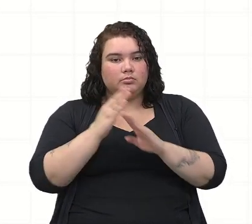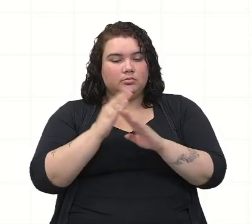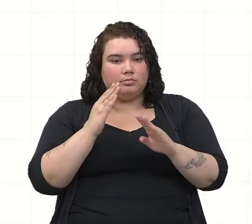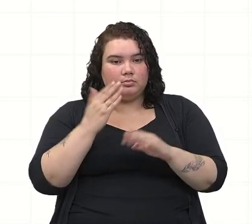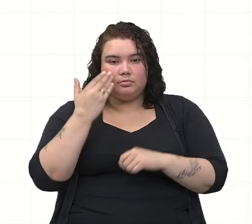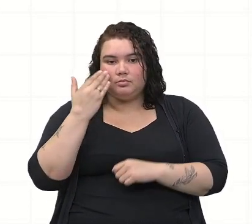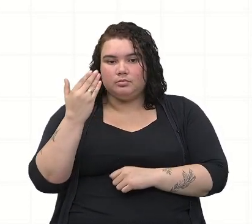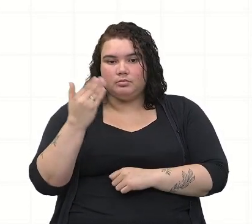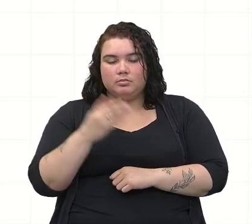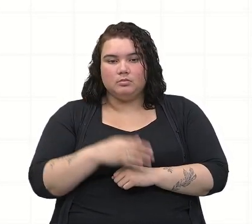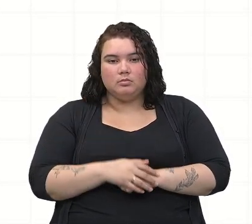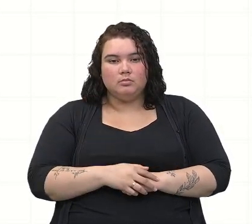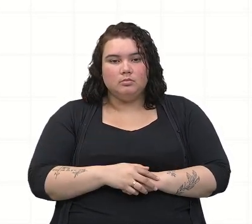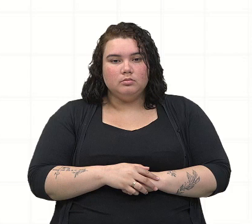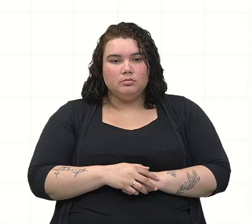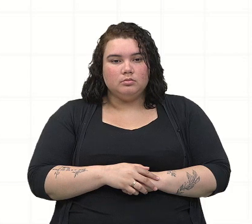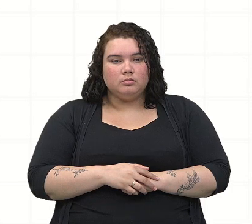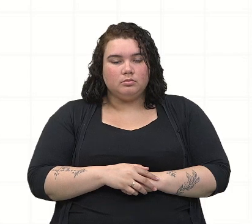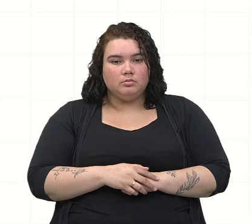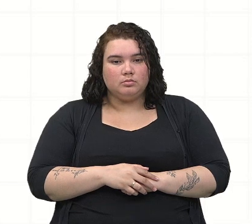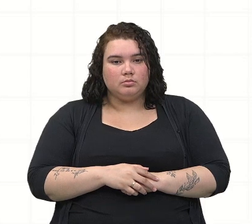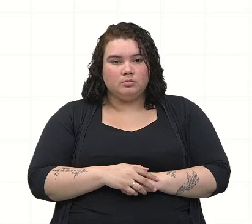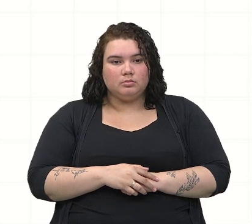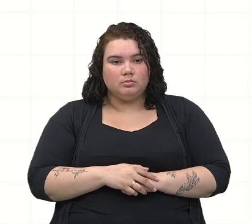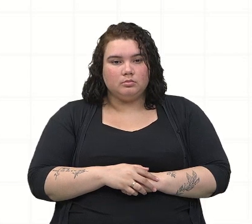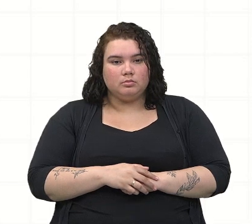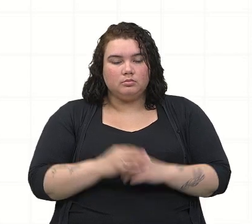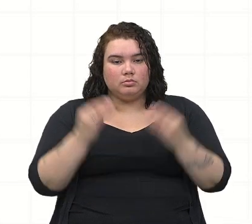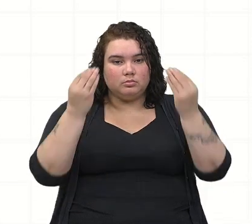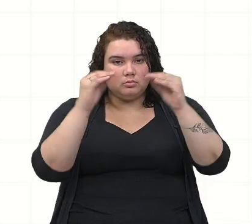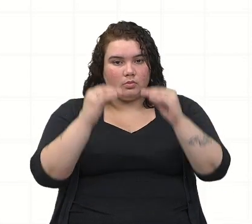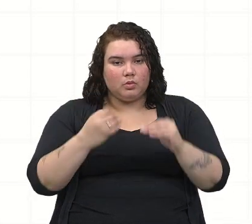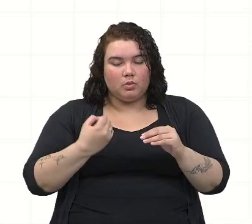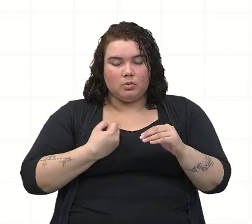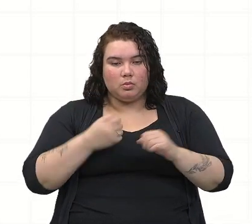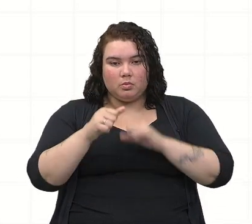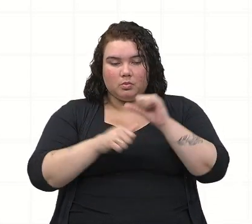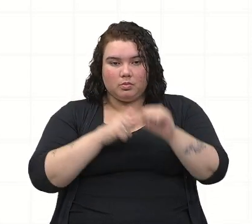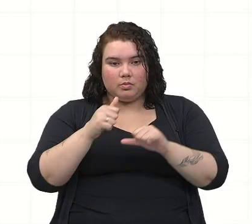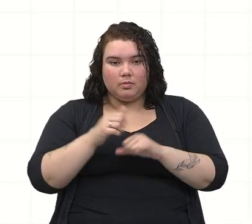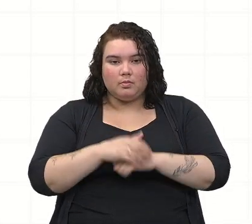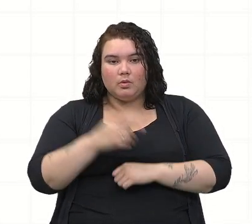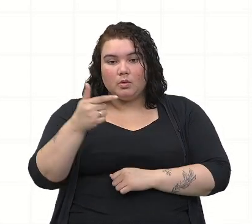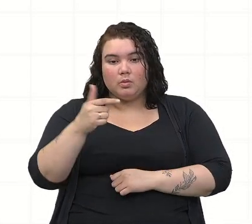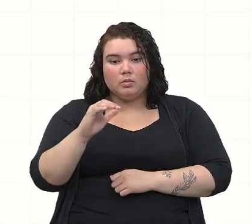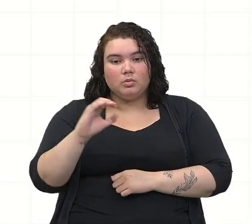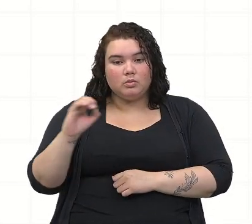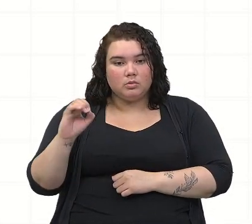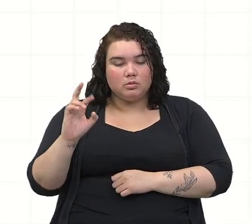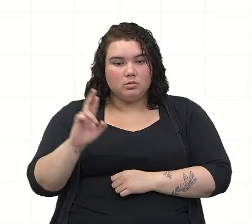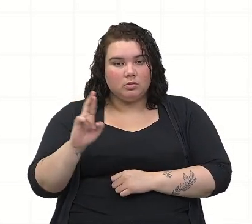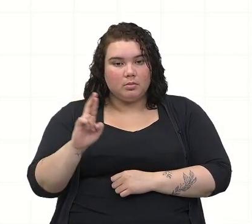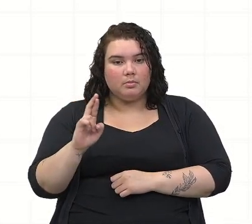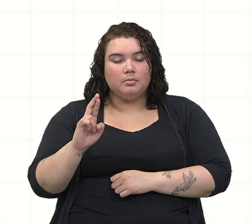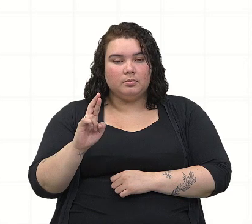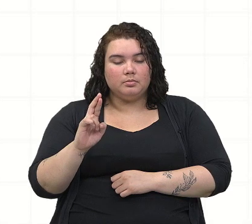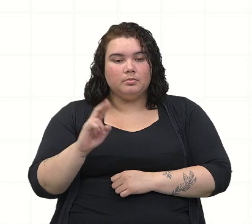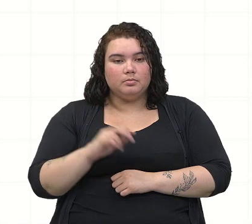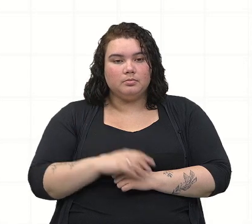que nós vamos descobrir? Que agora substituímos os R$200, que é o valor,